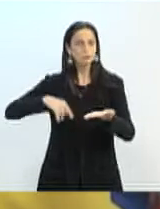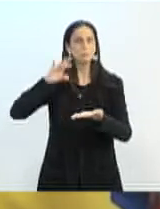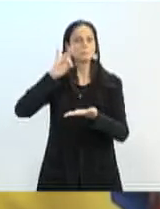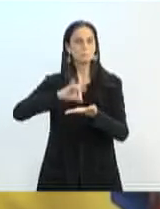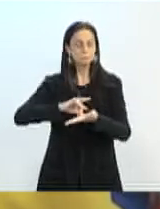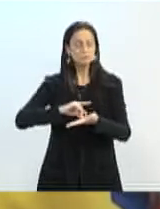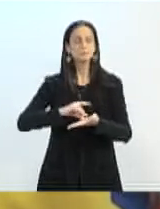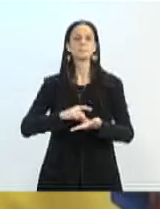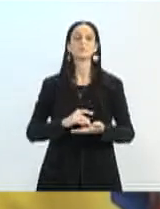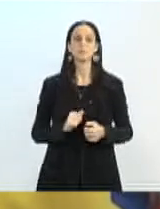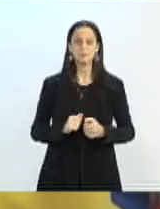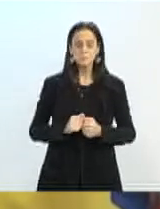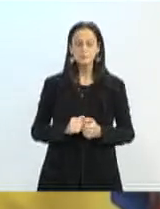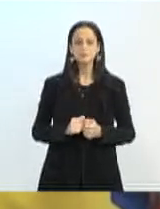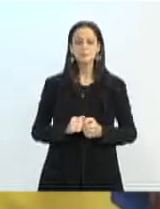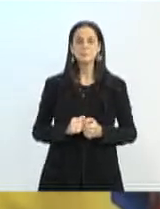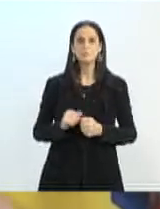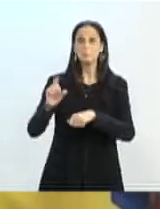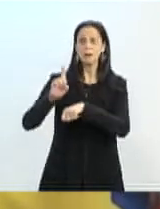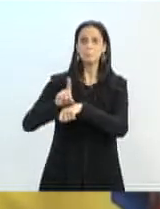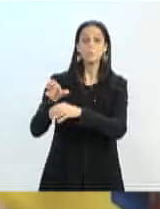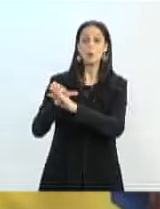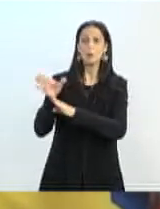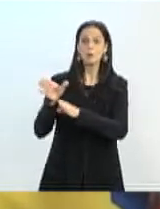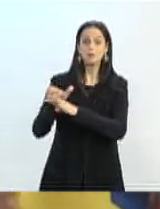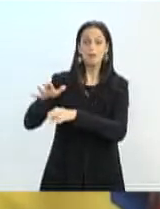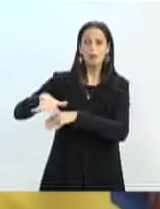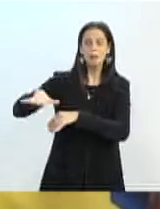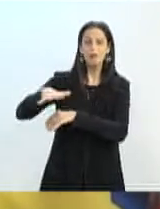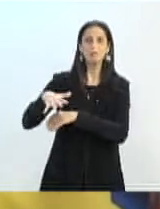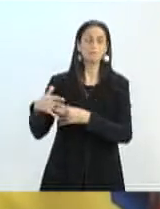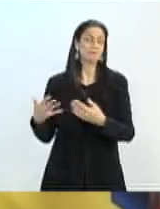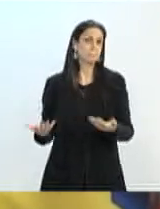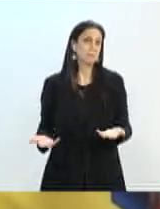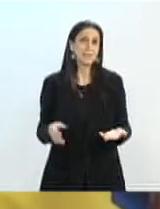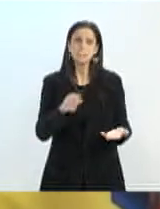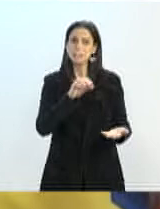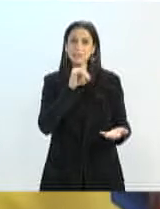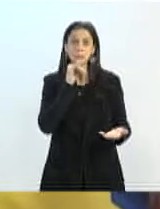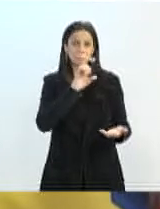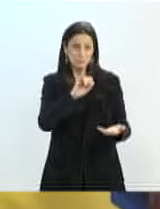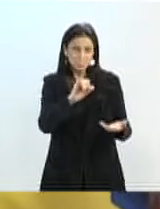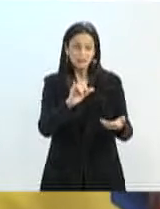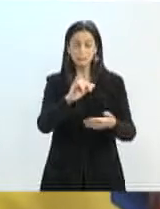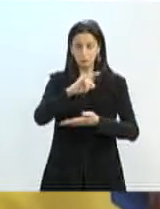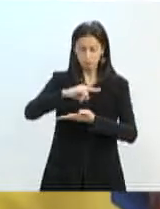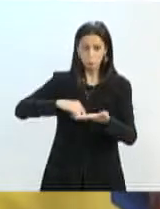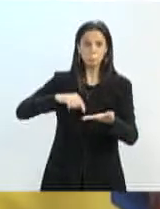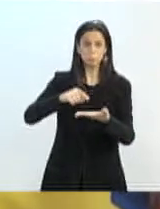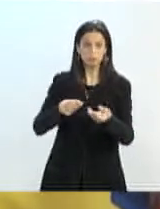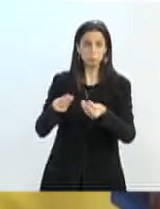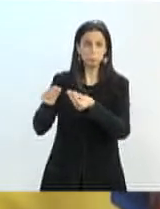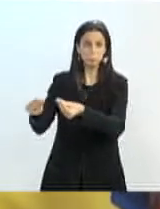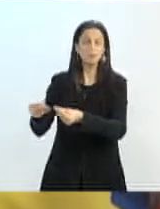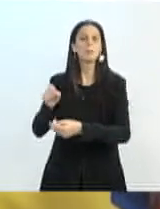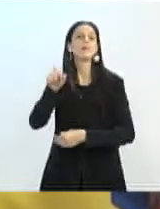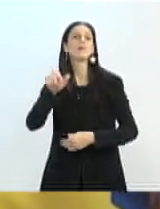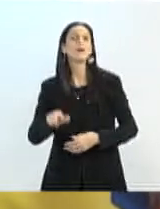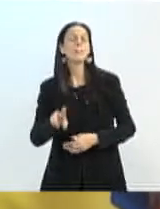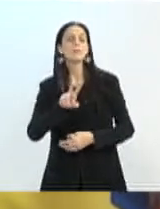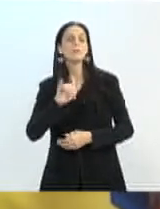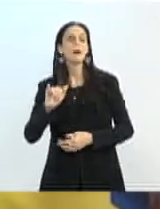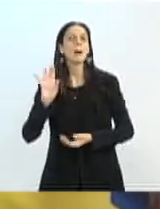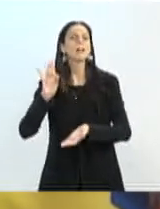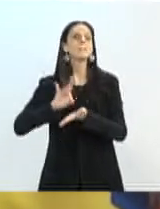a direção da escola e orientar, mas mesmo que esse documento venha, Sérgio, quem vai abrir uma aba para colocar